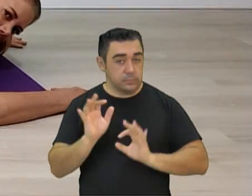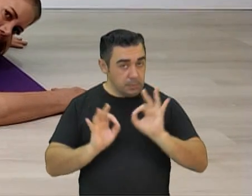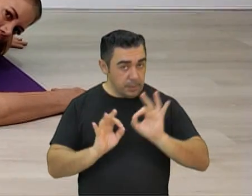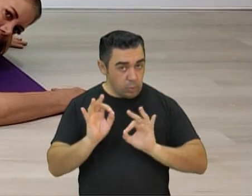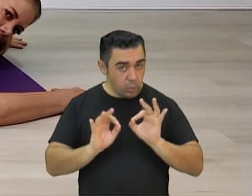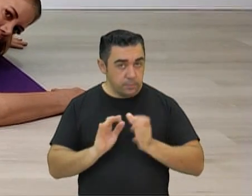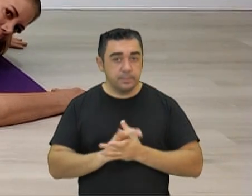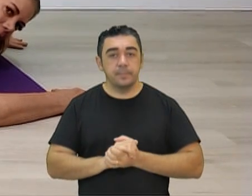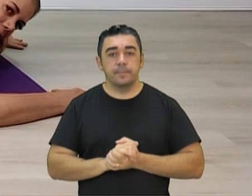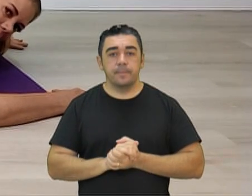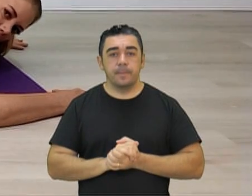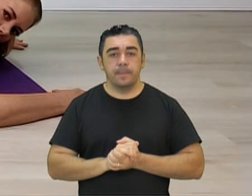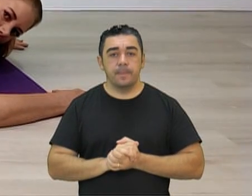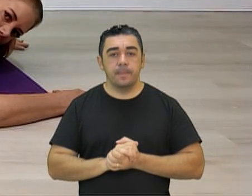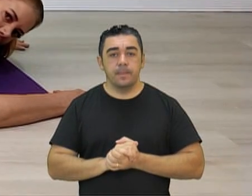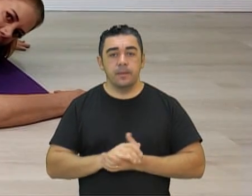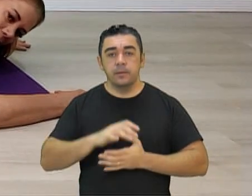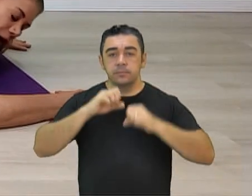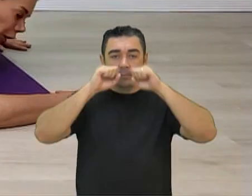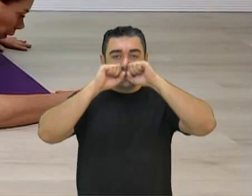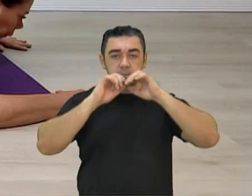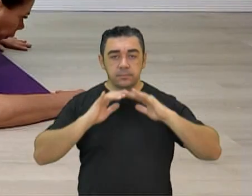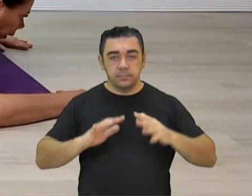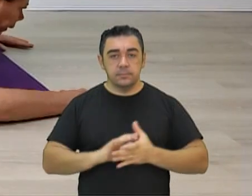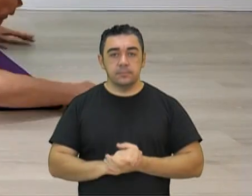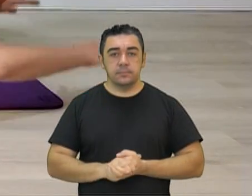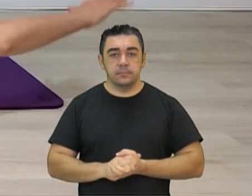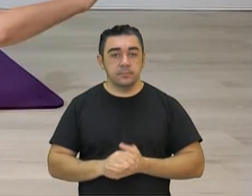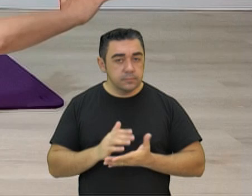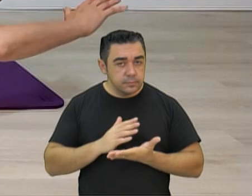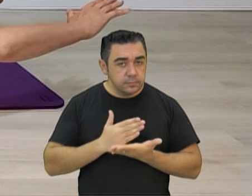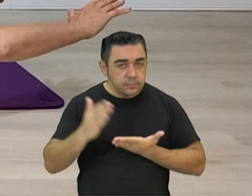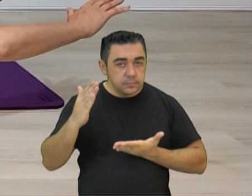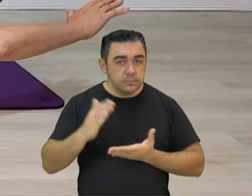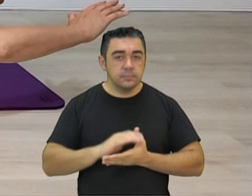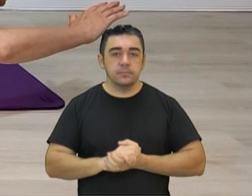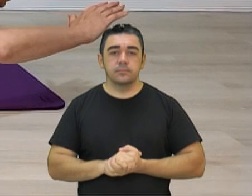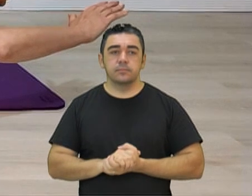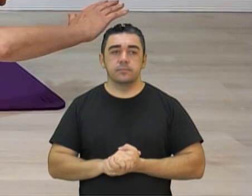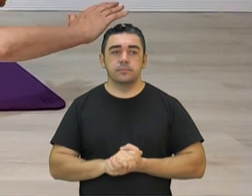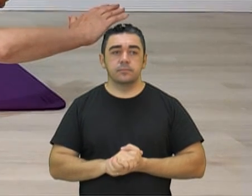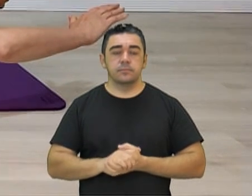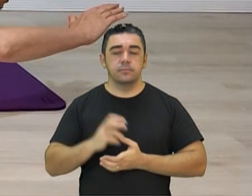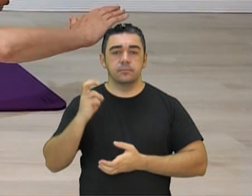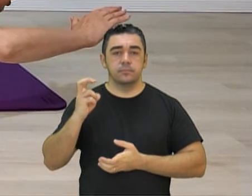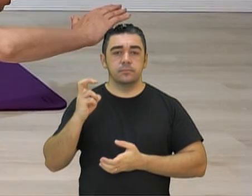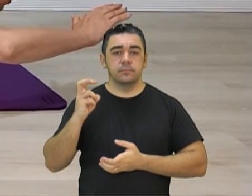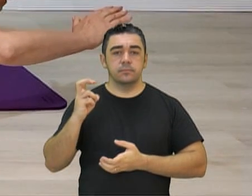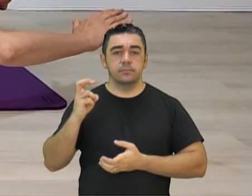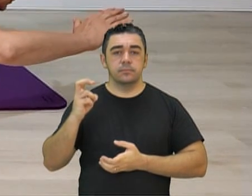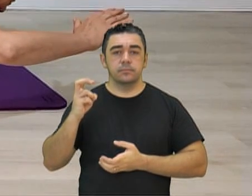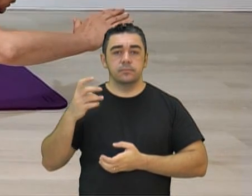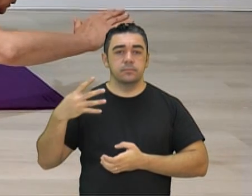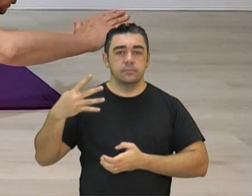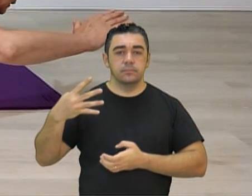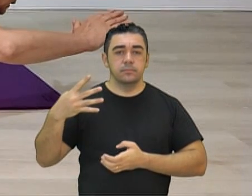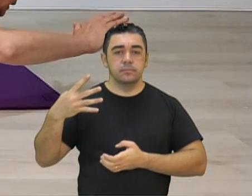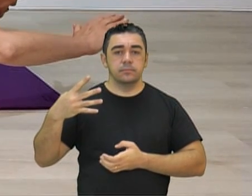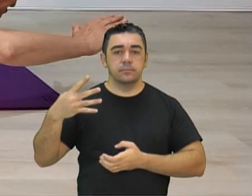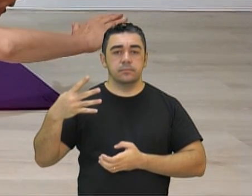Prepara. Respira. Foi. 5, 4,